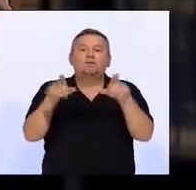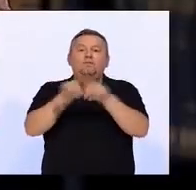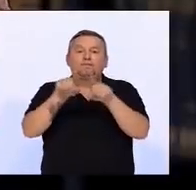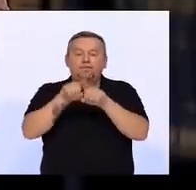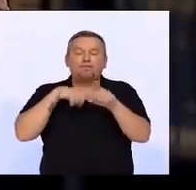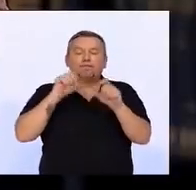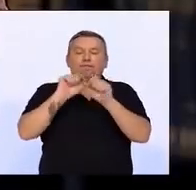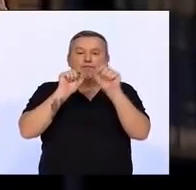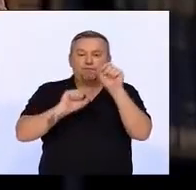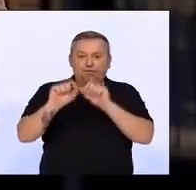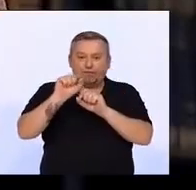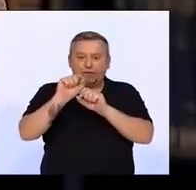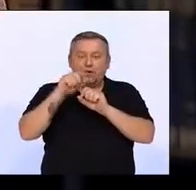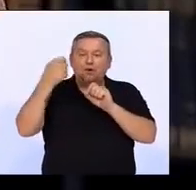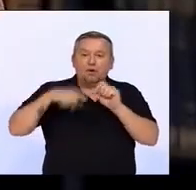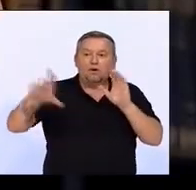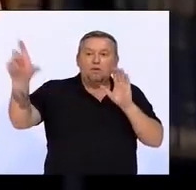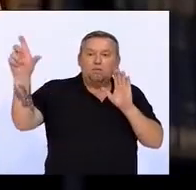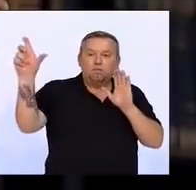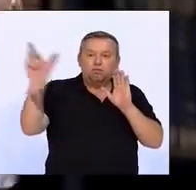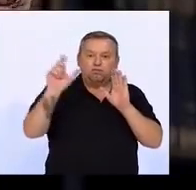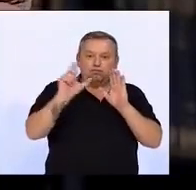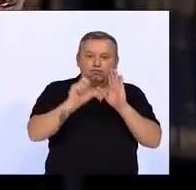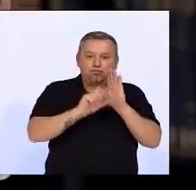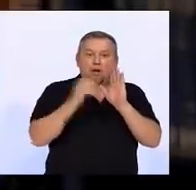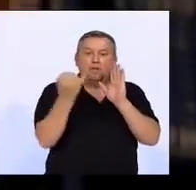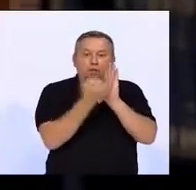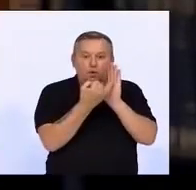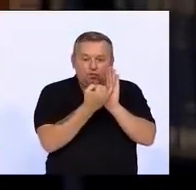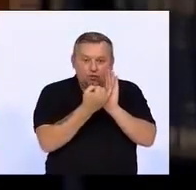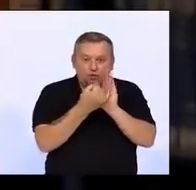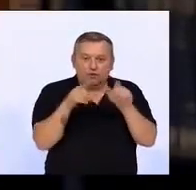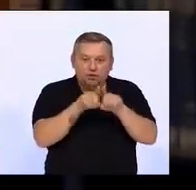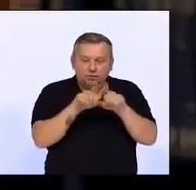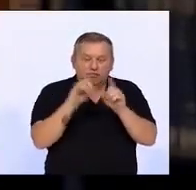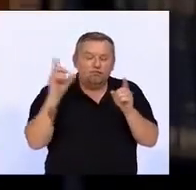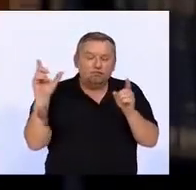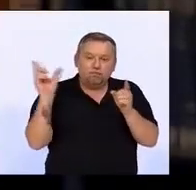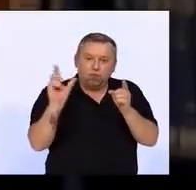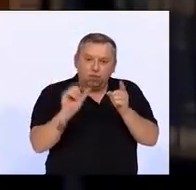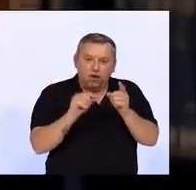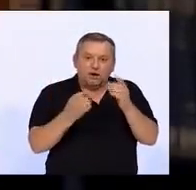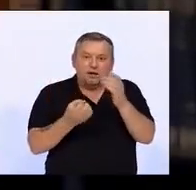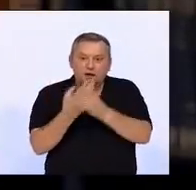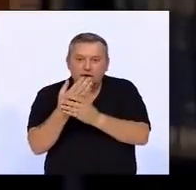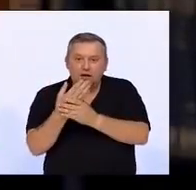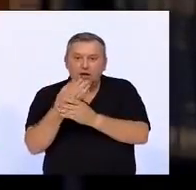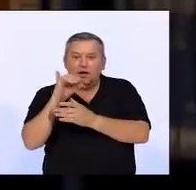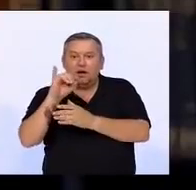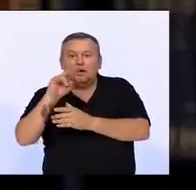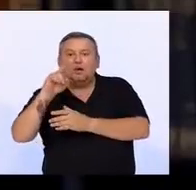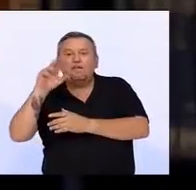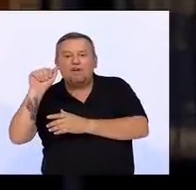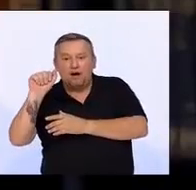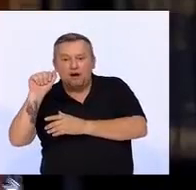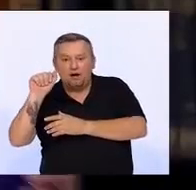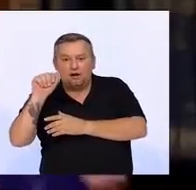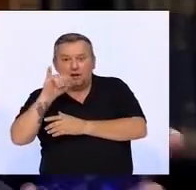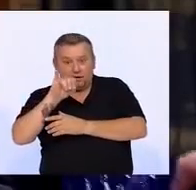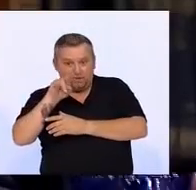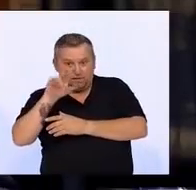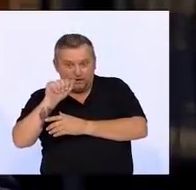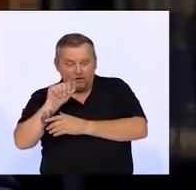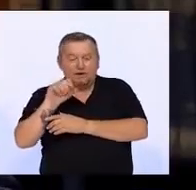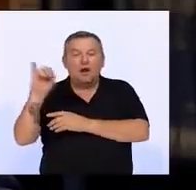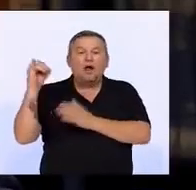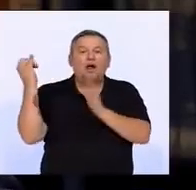fazer diminuir essa quantidade de tributos, racionalizar essa quantidade de tributos, criar um grande IVA, um imposto de valor adicionado,